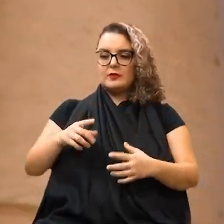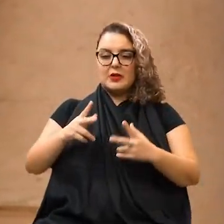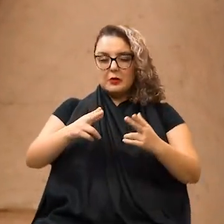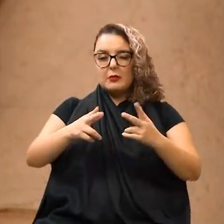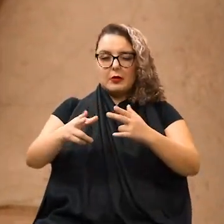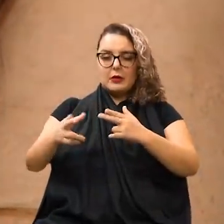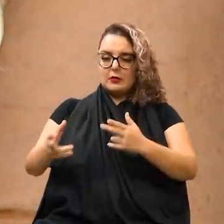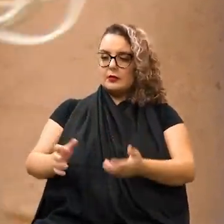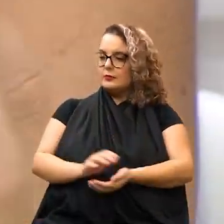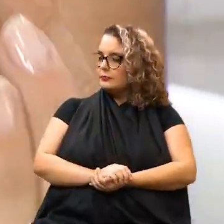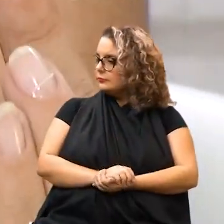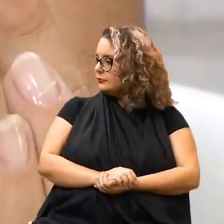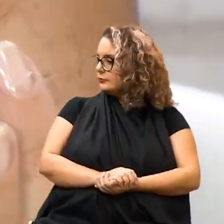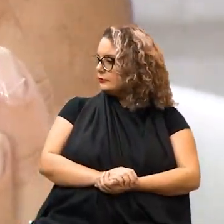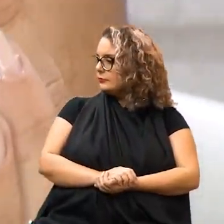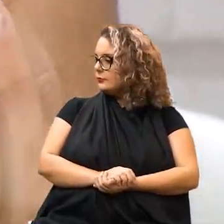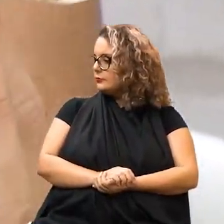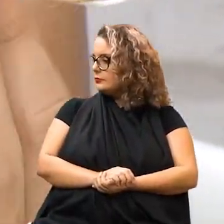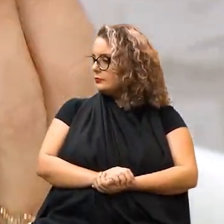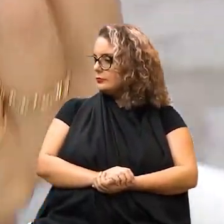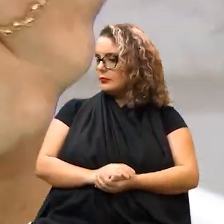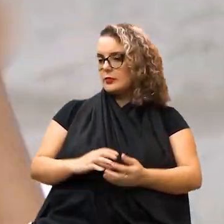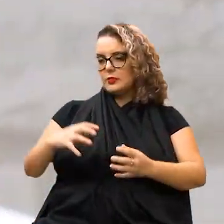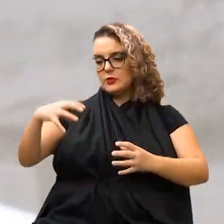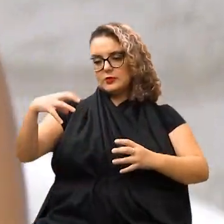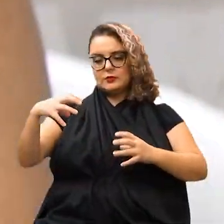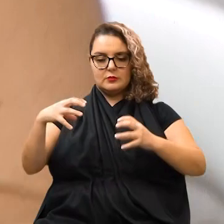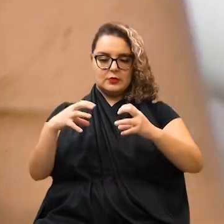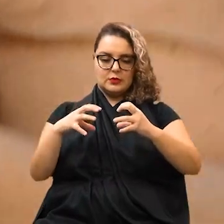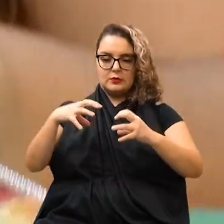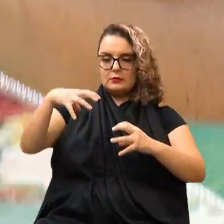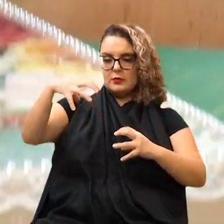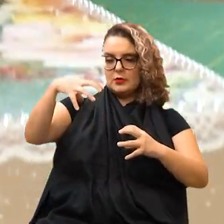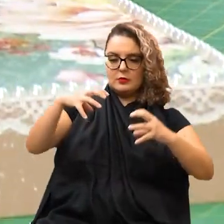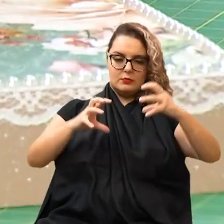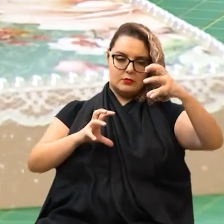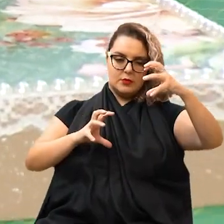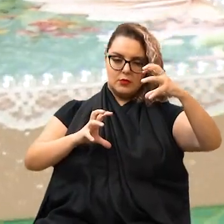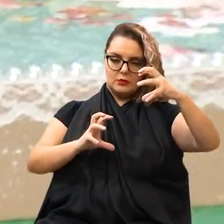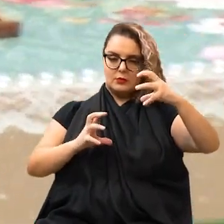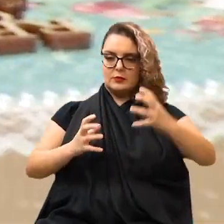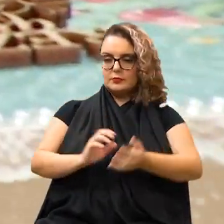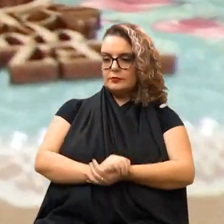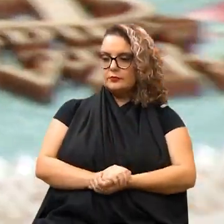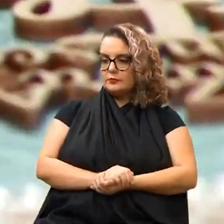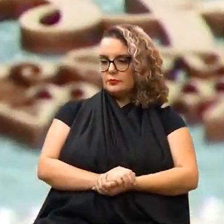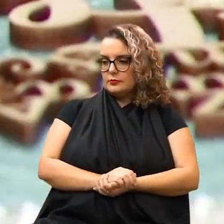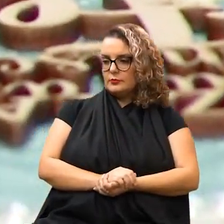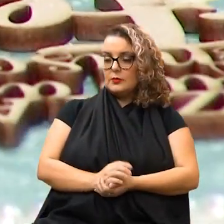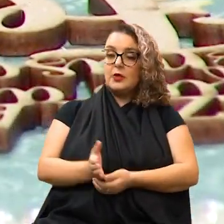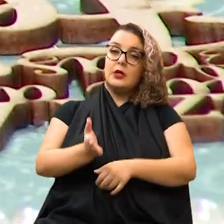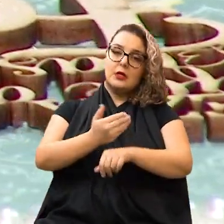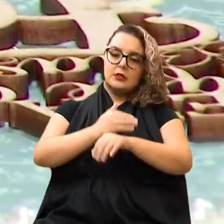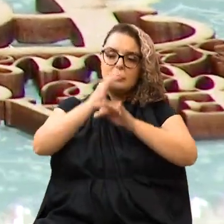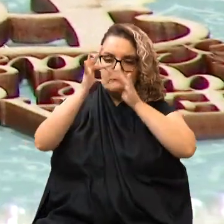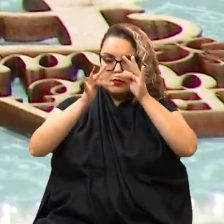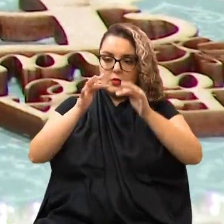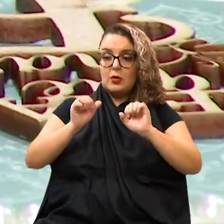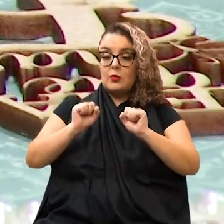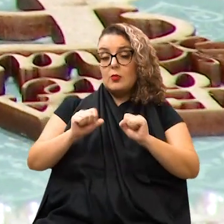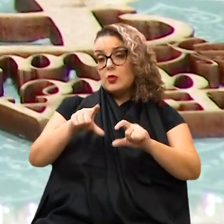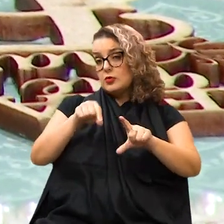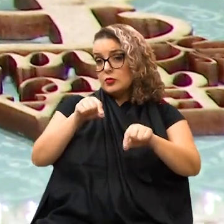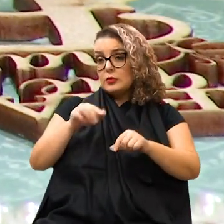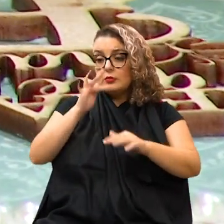simétrico. Tá? Então agora ele já ficou uns maiores, uns menores, e ele vai ser colocado aqui antes das minhas flores. Eu